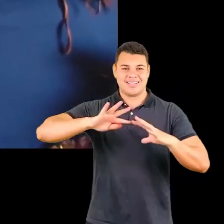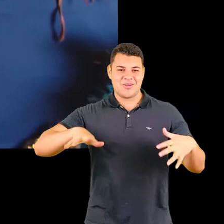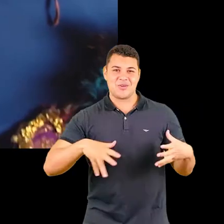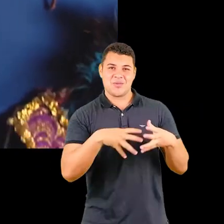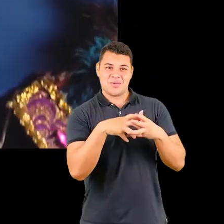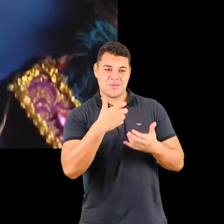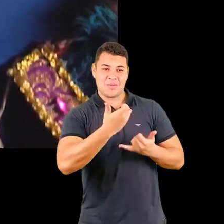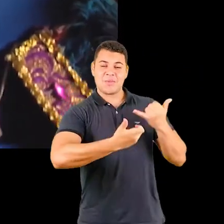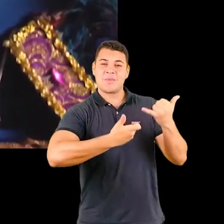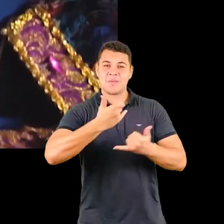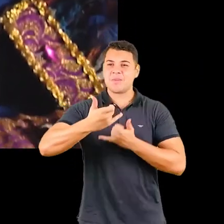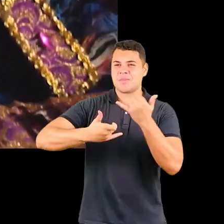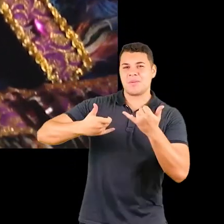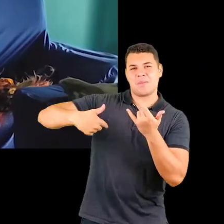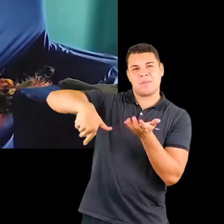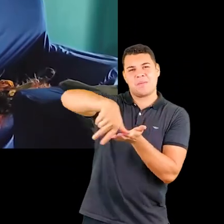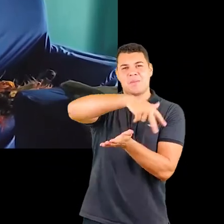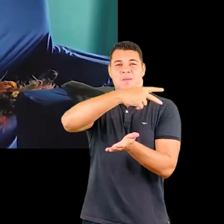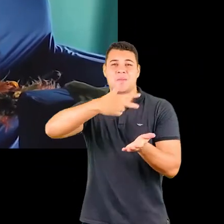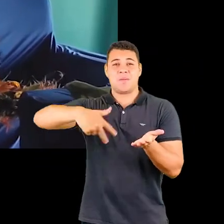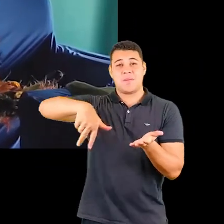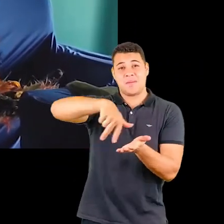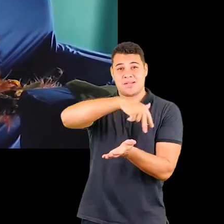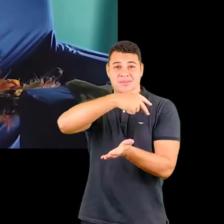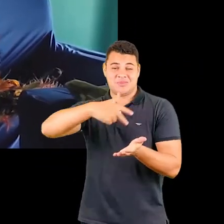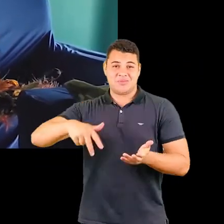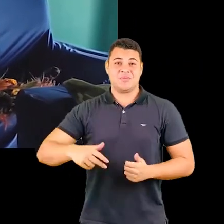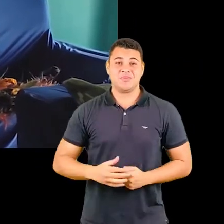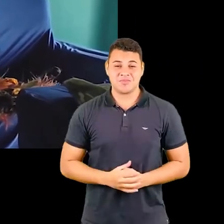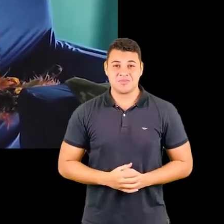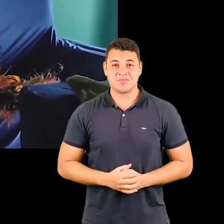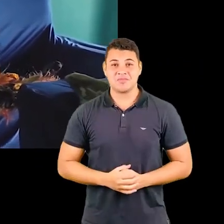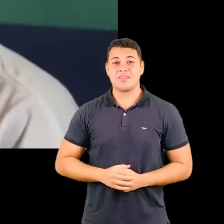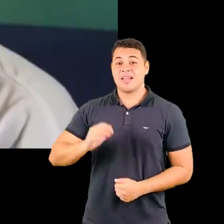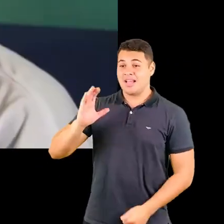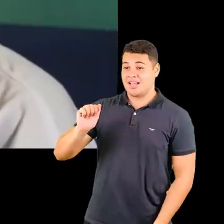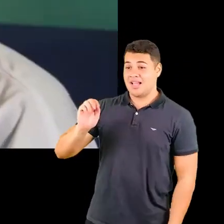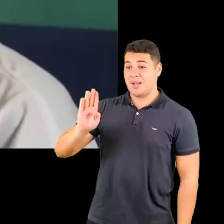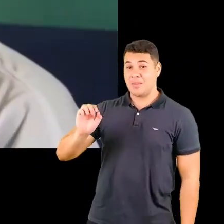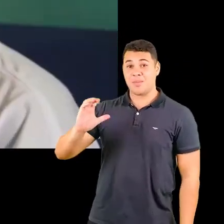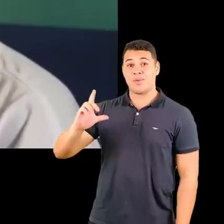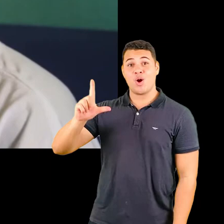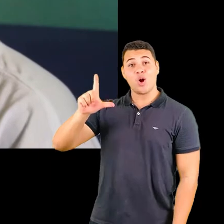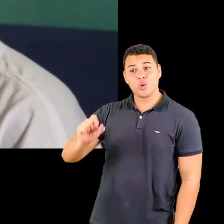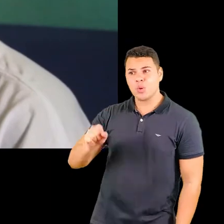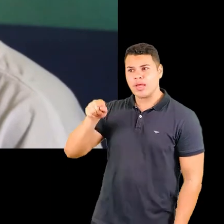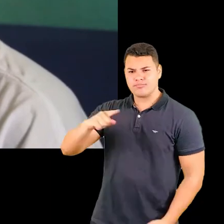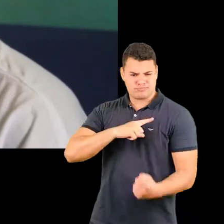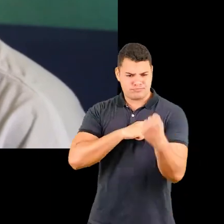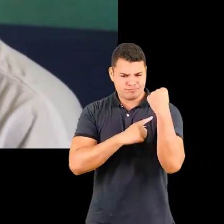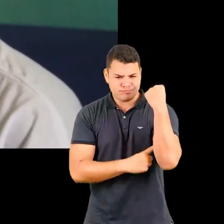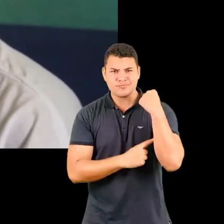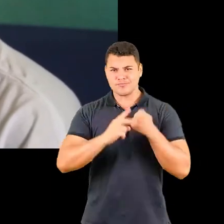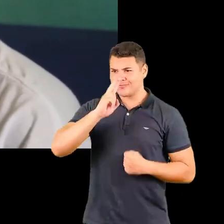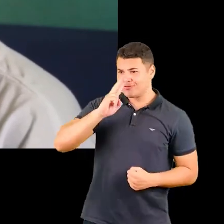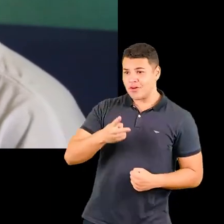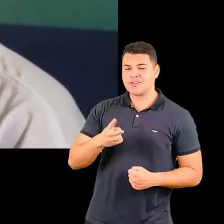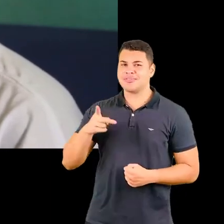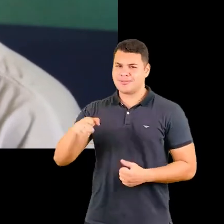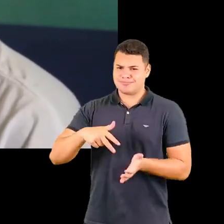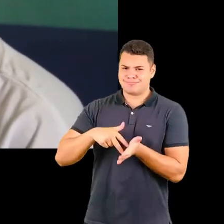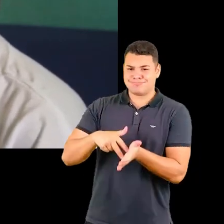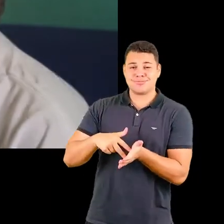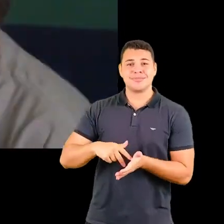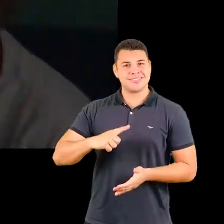pagueia. Caboclo, ser valente, não é preciso matar. Caboclo, pra ser valente, não é